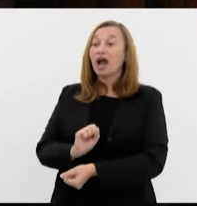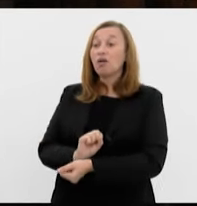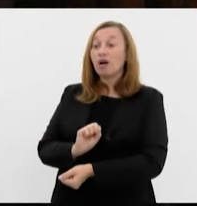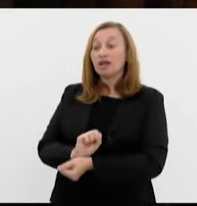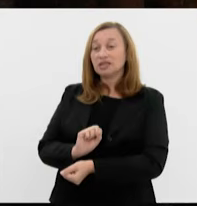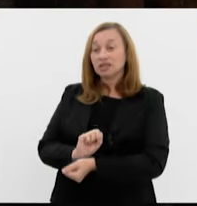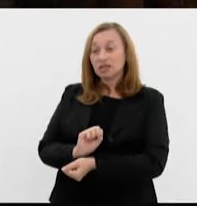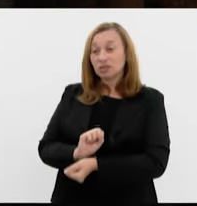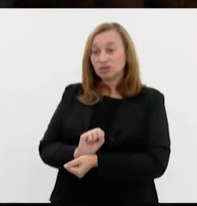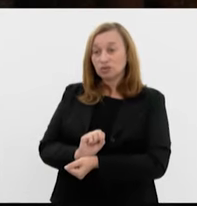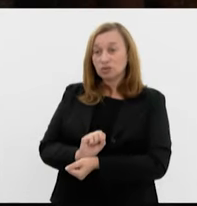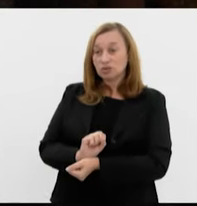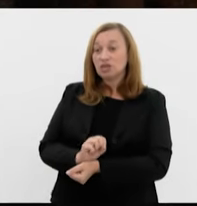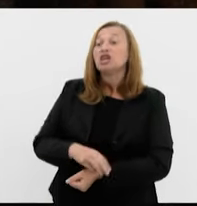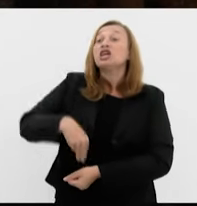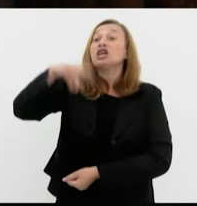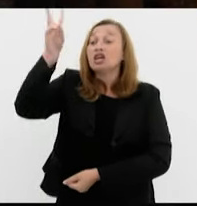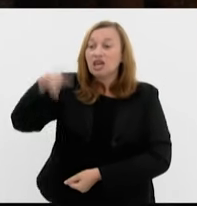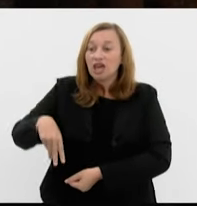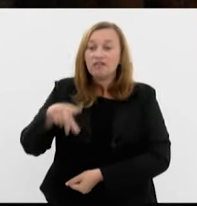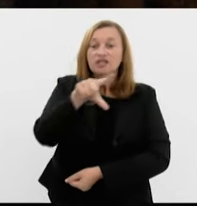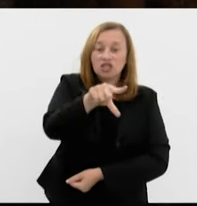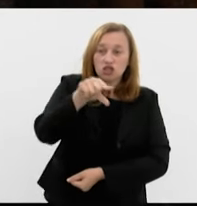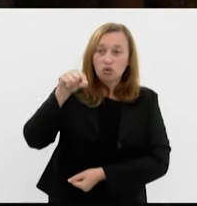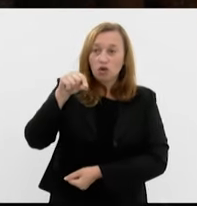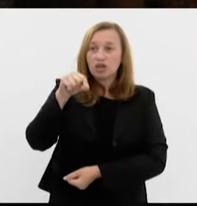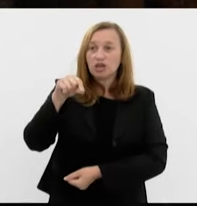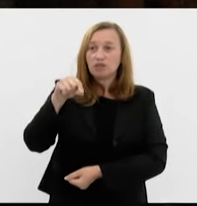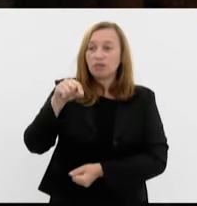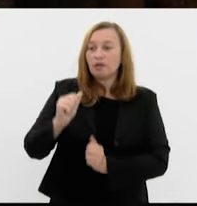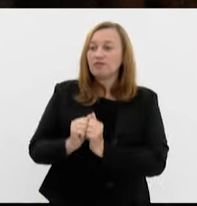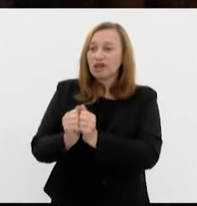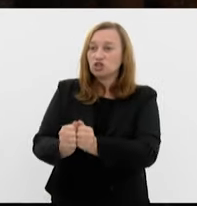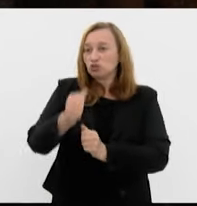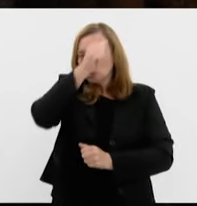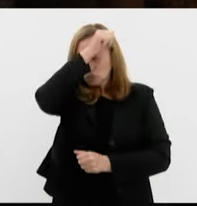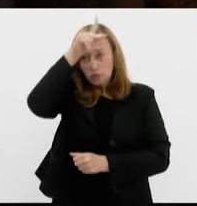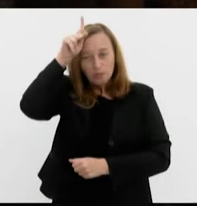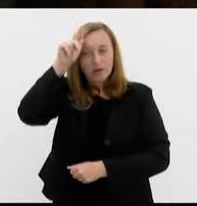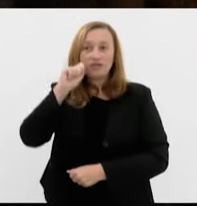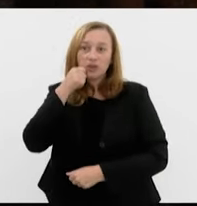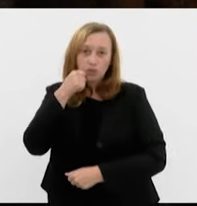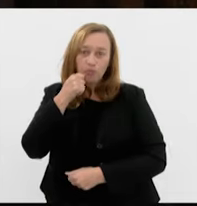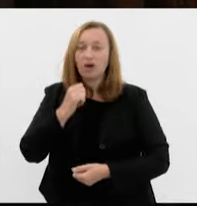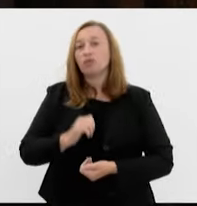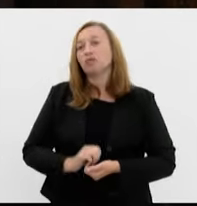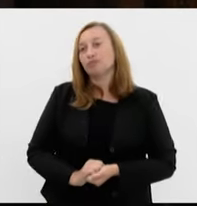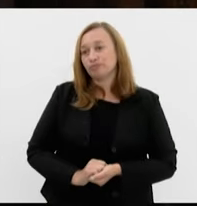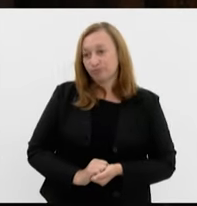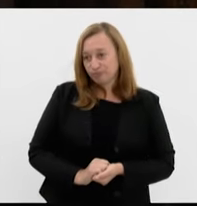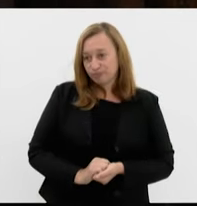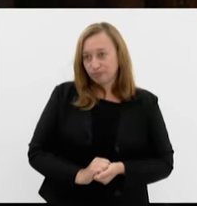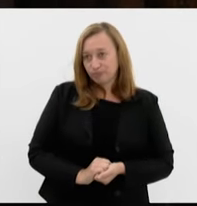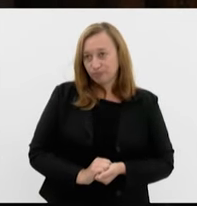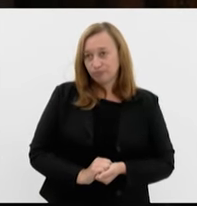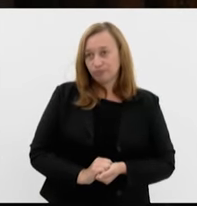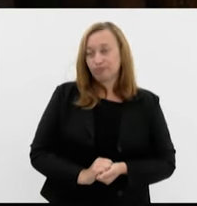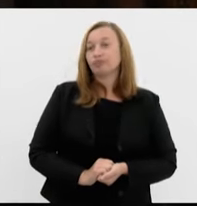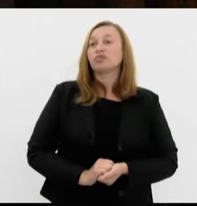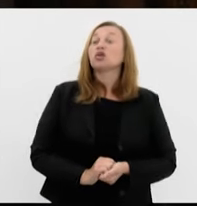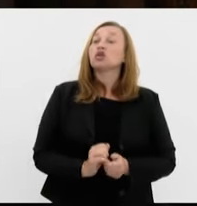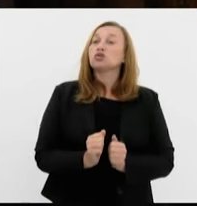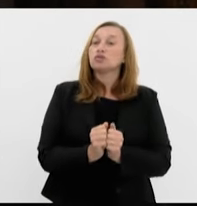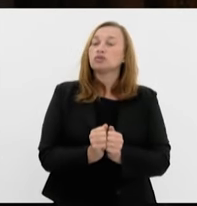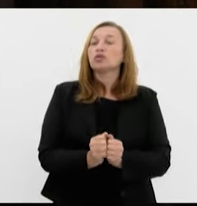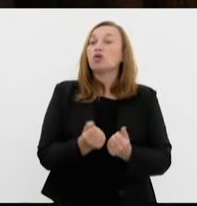pelo menos eleitoralmente para eventualmente disputarem a eleição como vice-prefeito eles